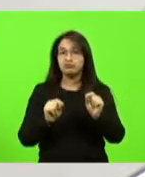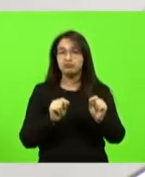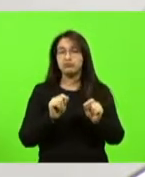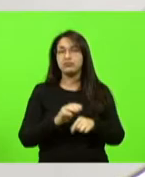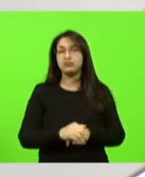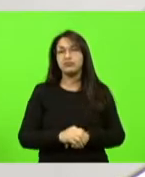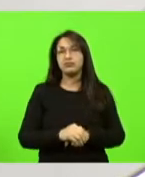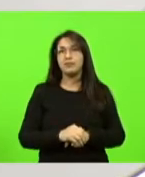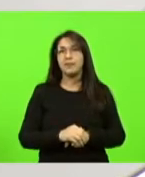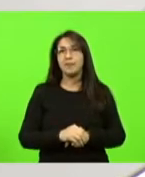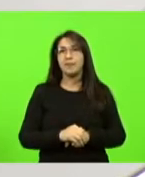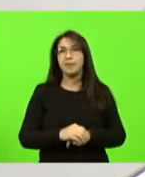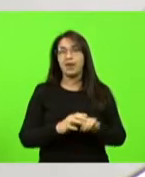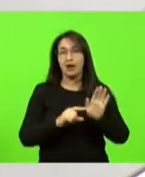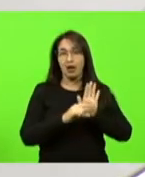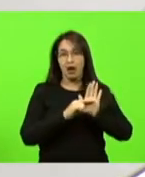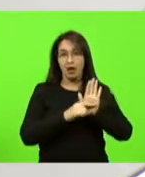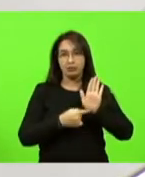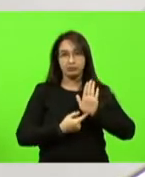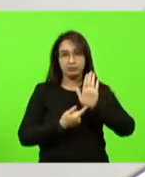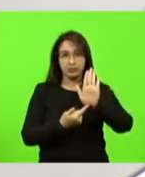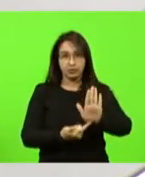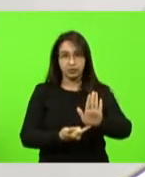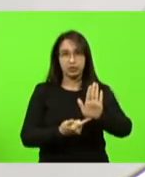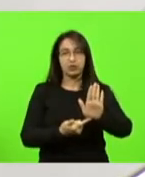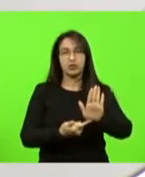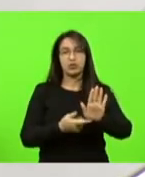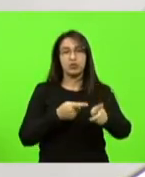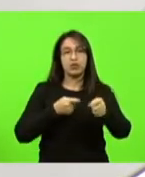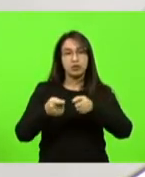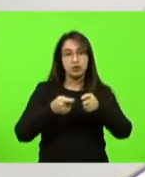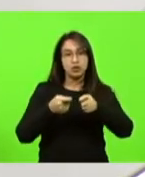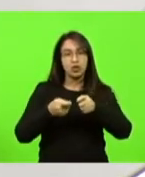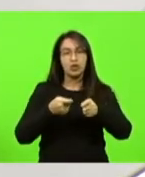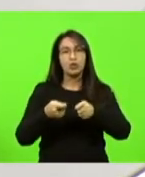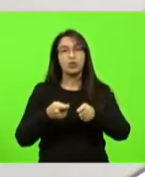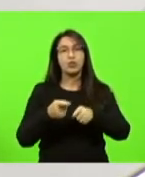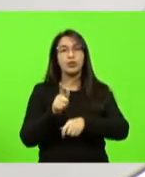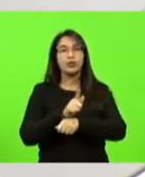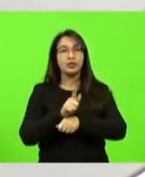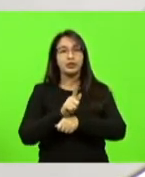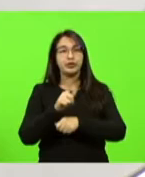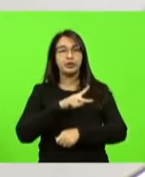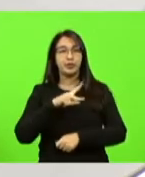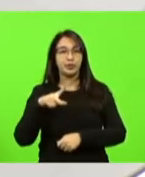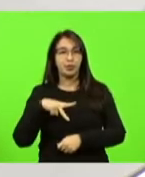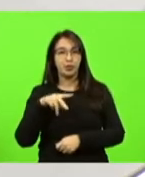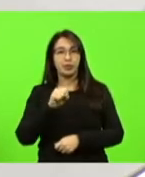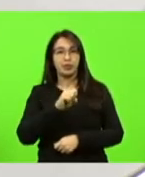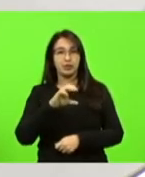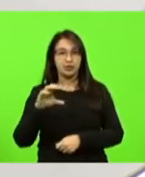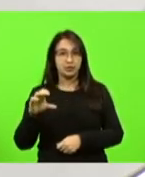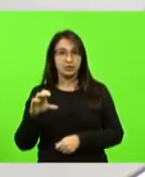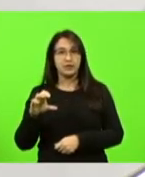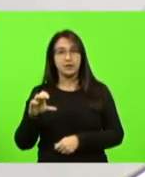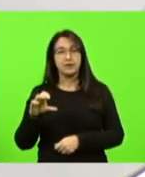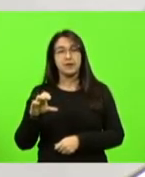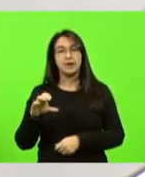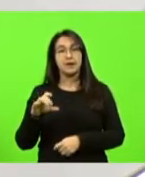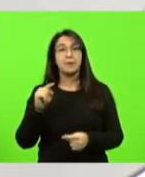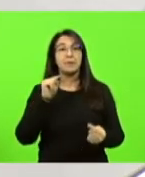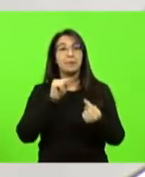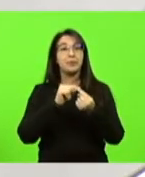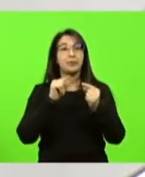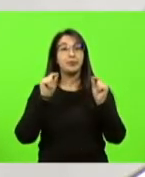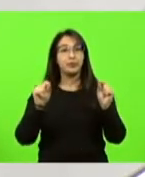segundo a nota da Rede de Controle de Gestão Pública de Santa Catarina, significa o